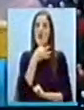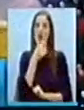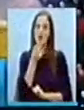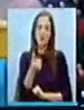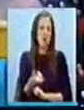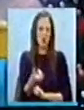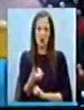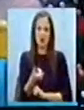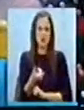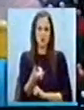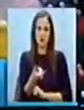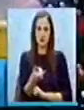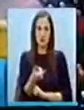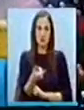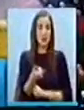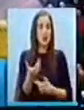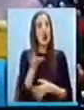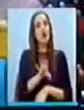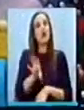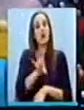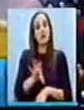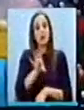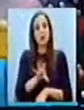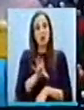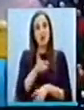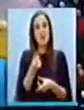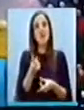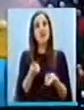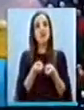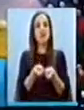muitos, poucos, diremos, meios para investir nessas medidas.